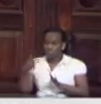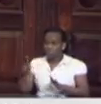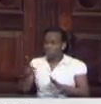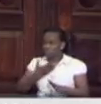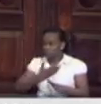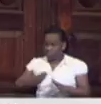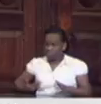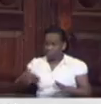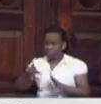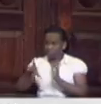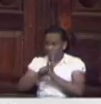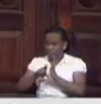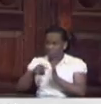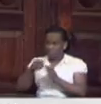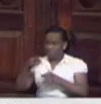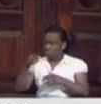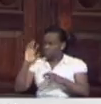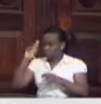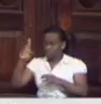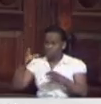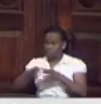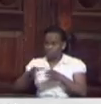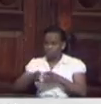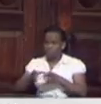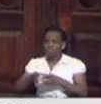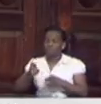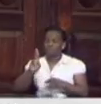Poder Legislativo a sua prerrogativa de